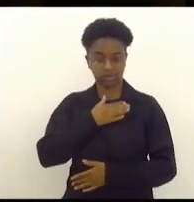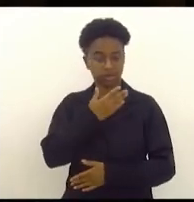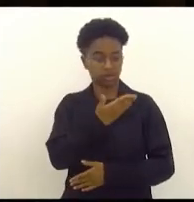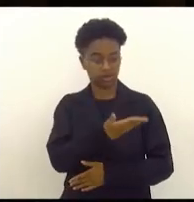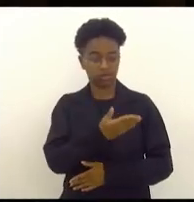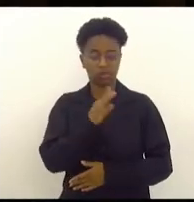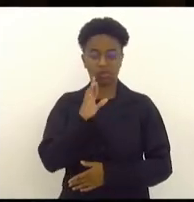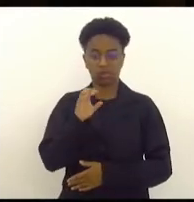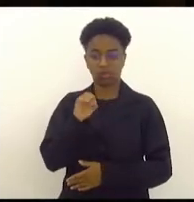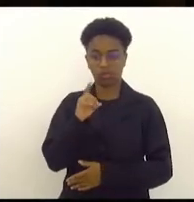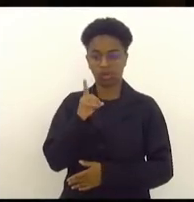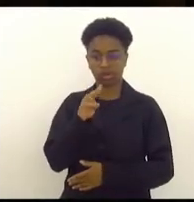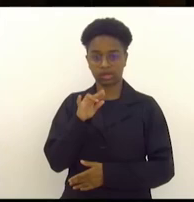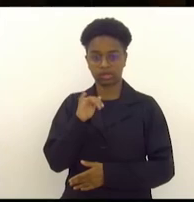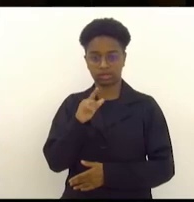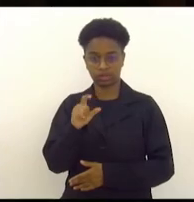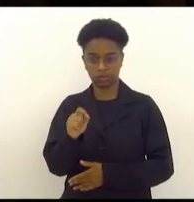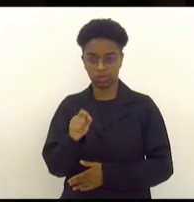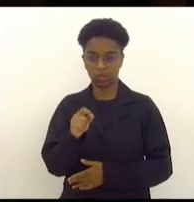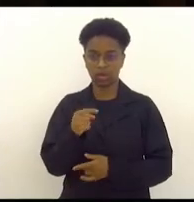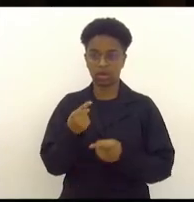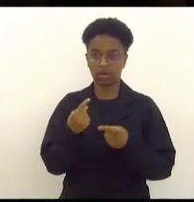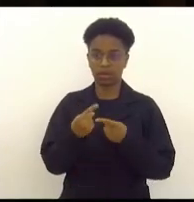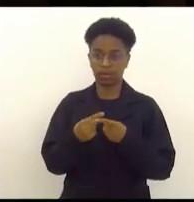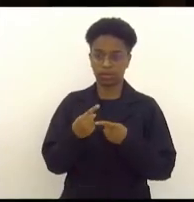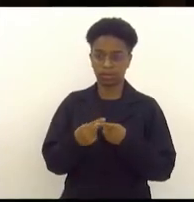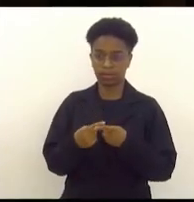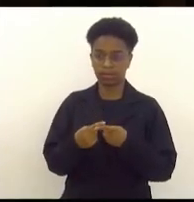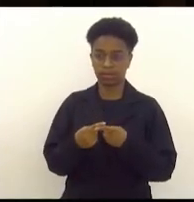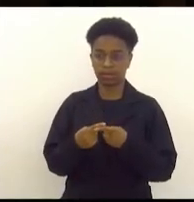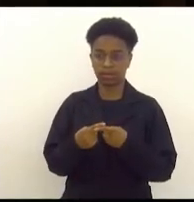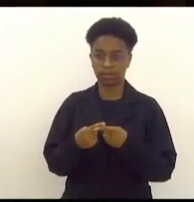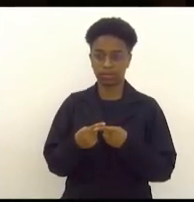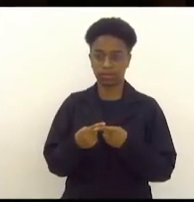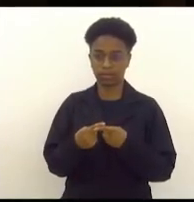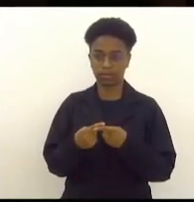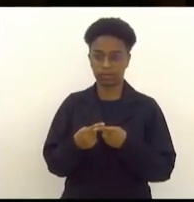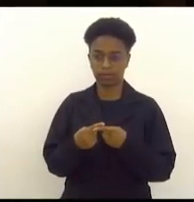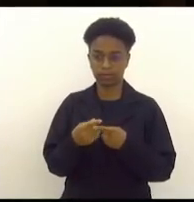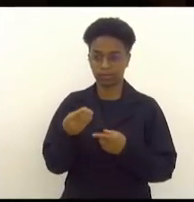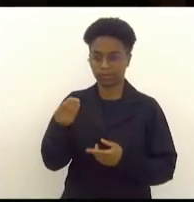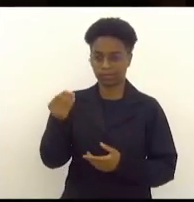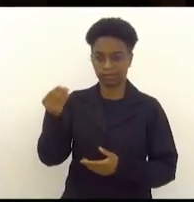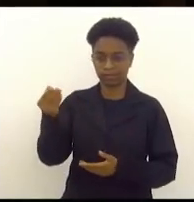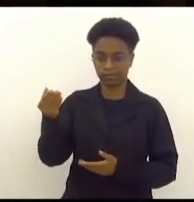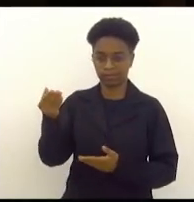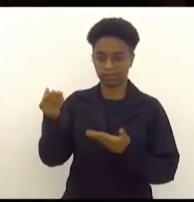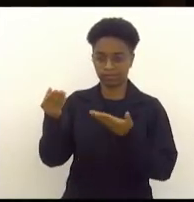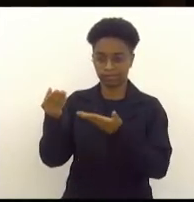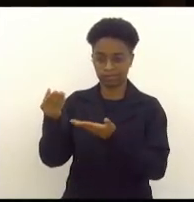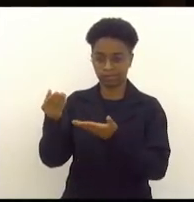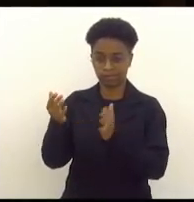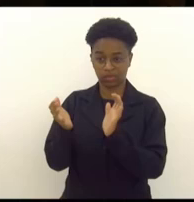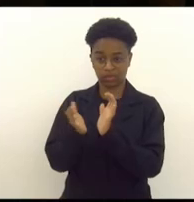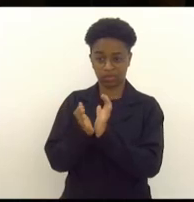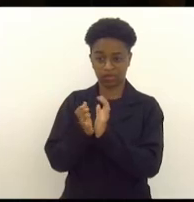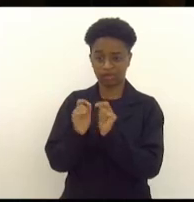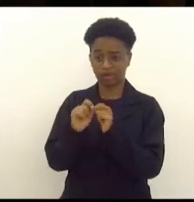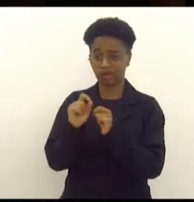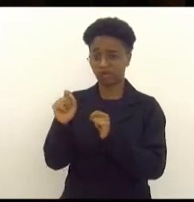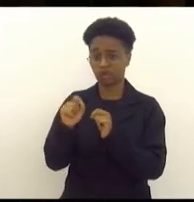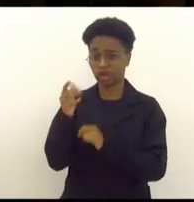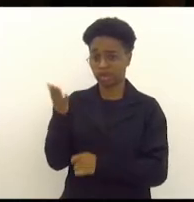Rodrigo Amorim vossa excelência perguntou o que que a turma de lá faz com isso